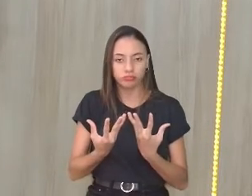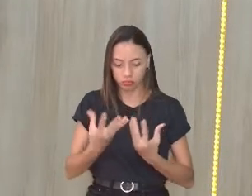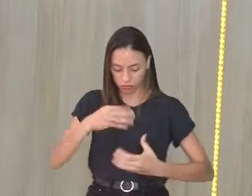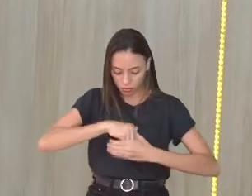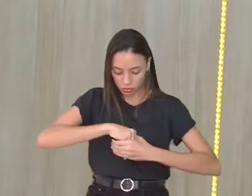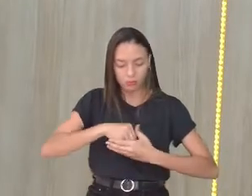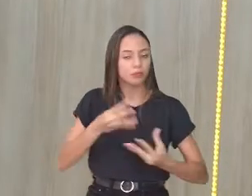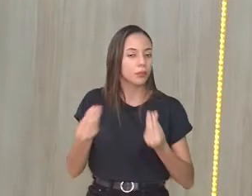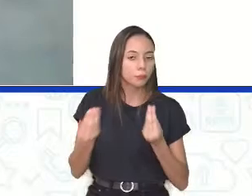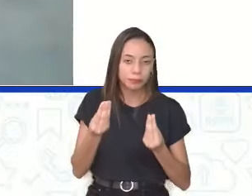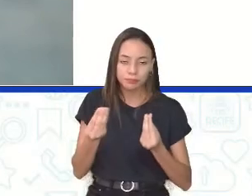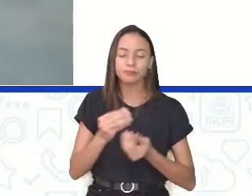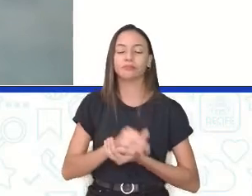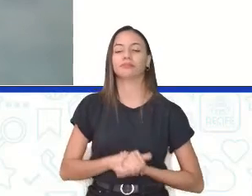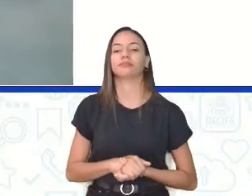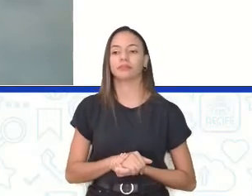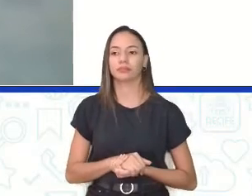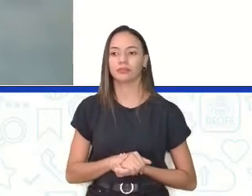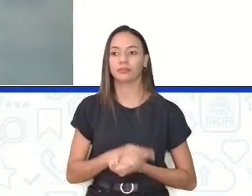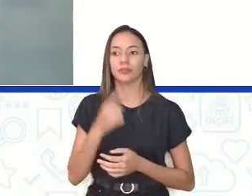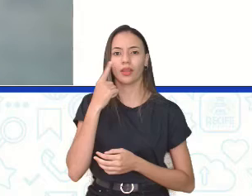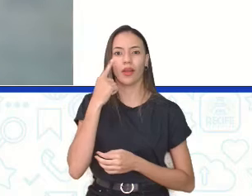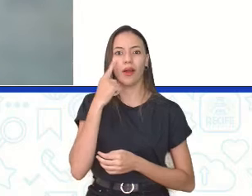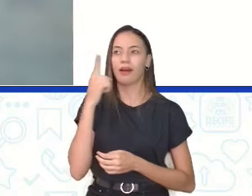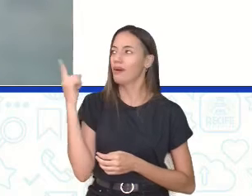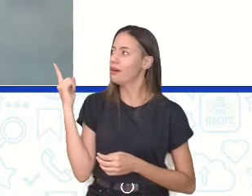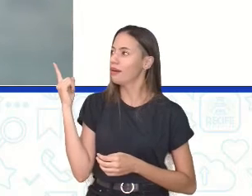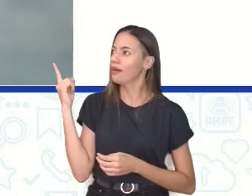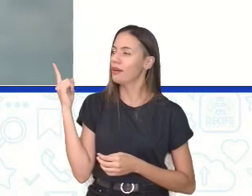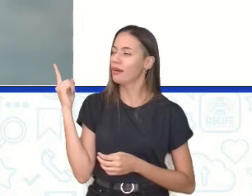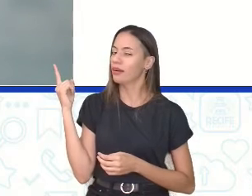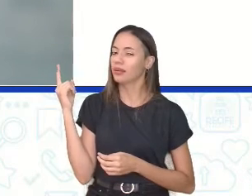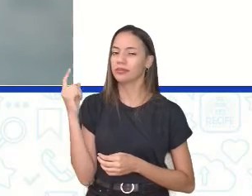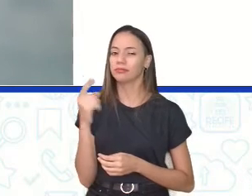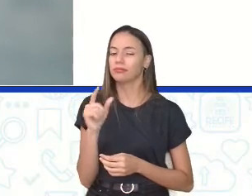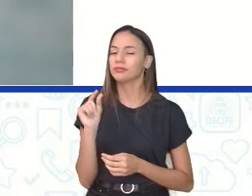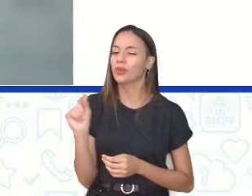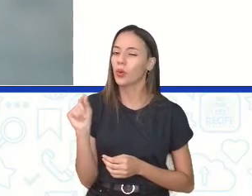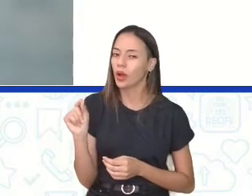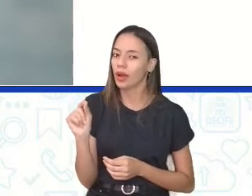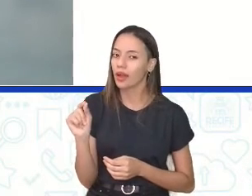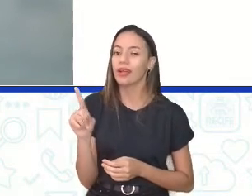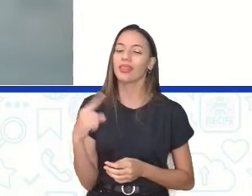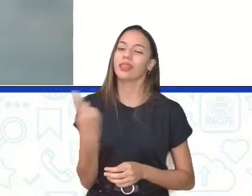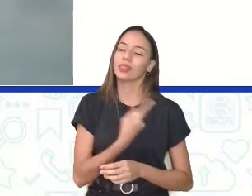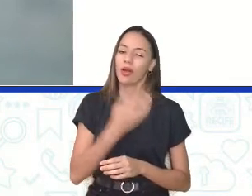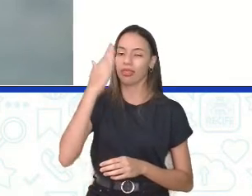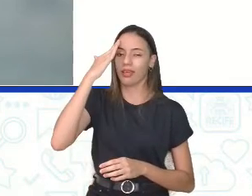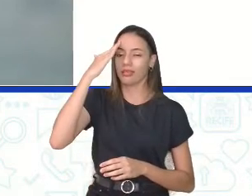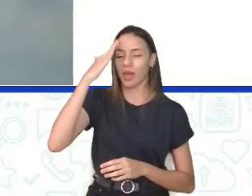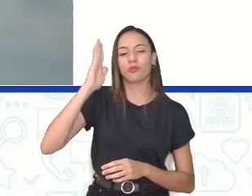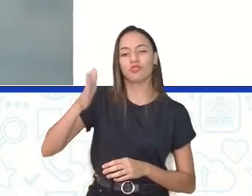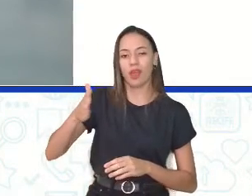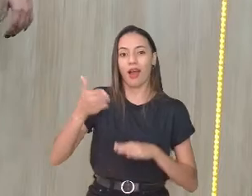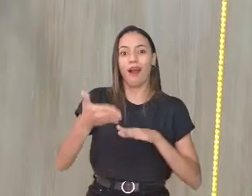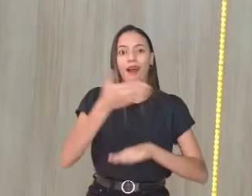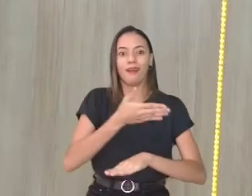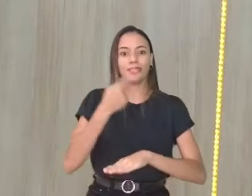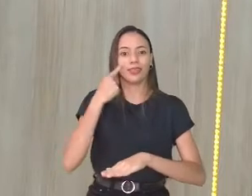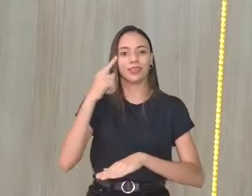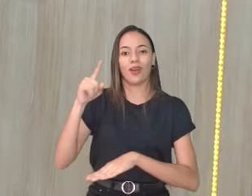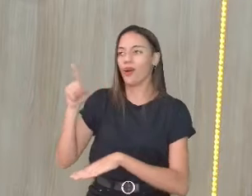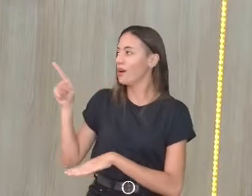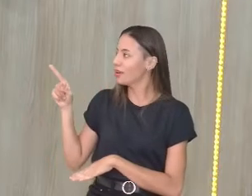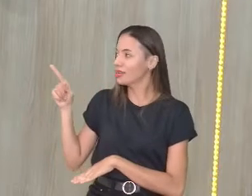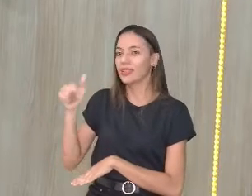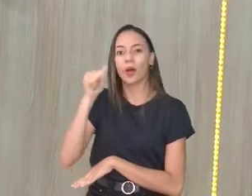certo? Oi? A gente entendeu antes dela. Não é? A gente entendeu antes dela. Olha, a